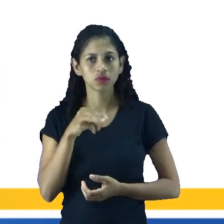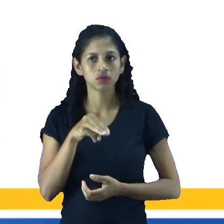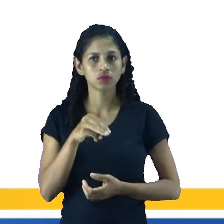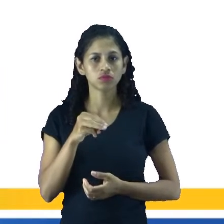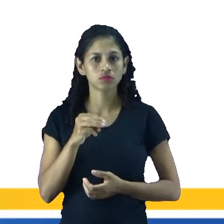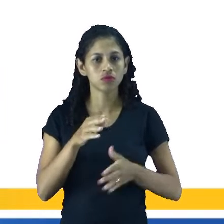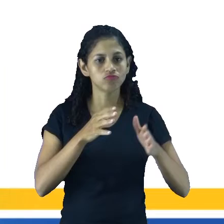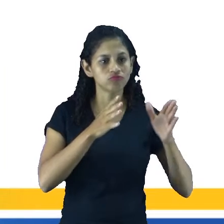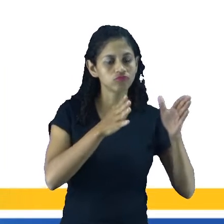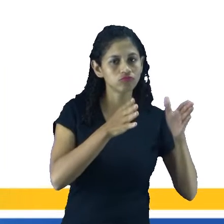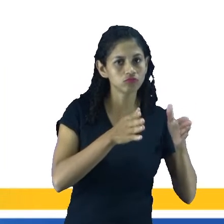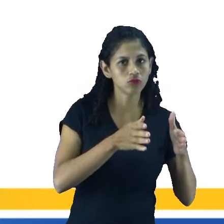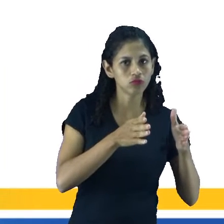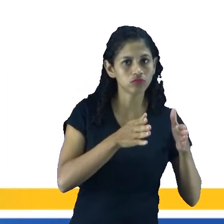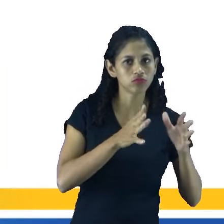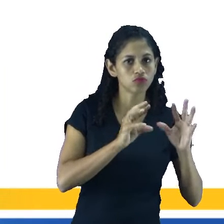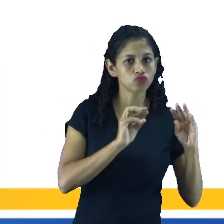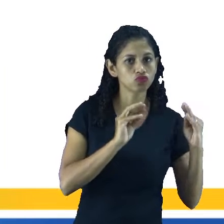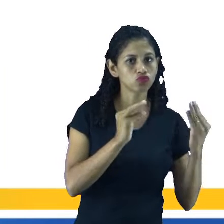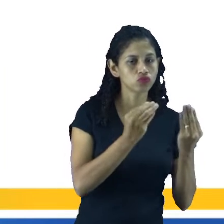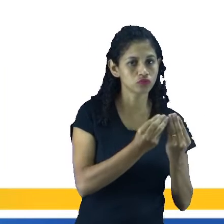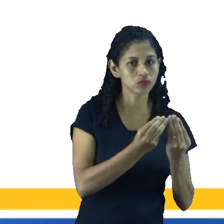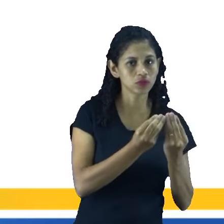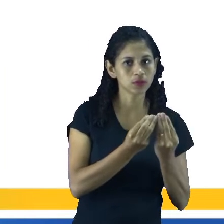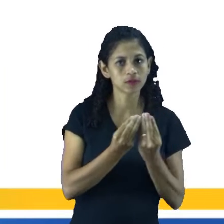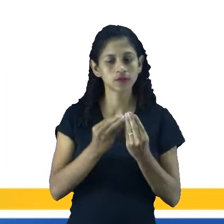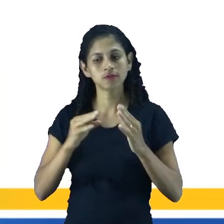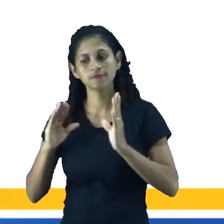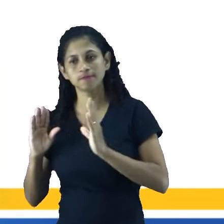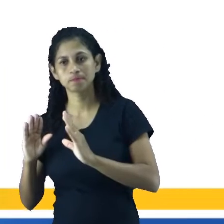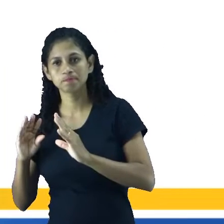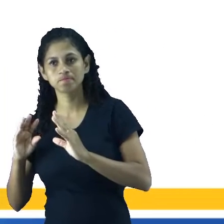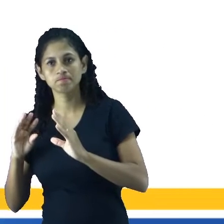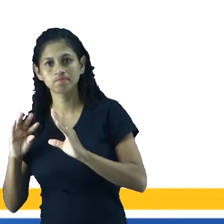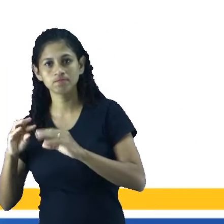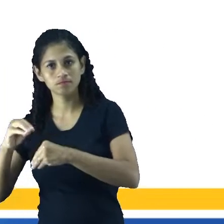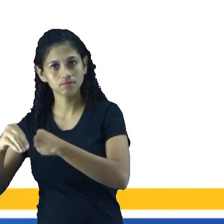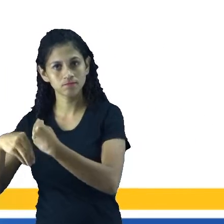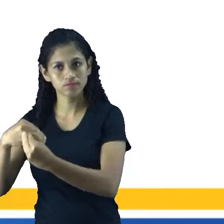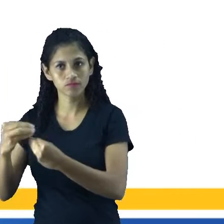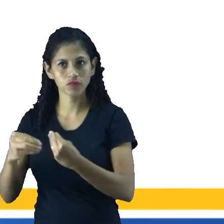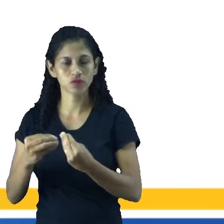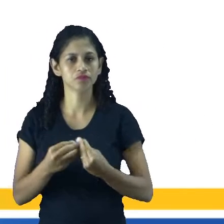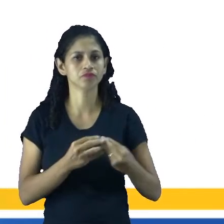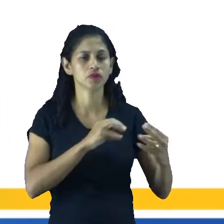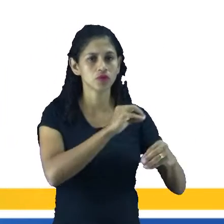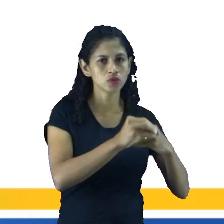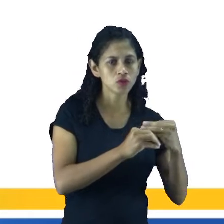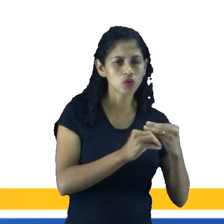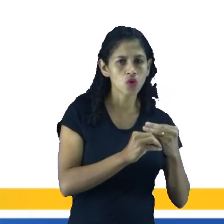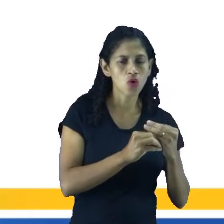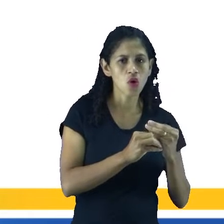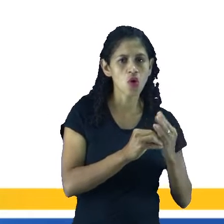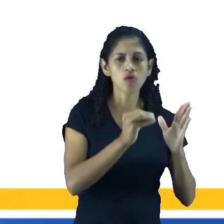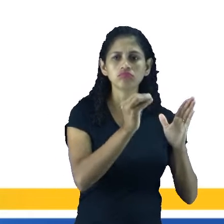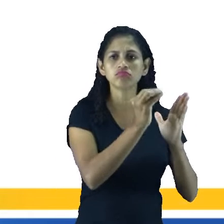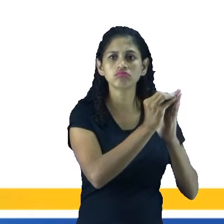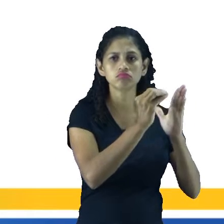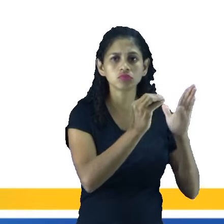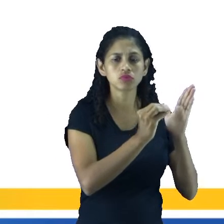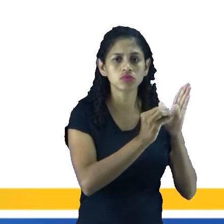tem substâncias e vamos ter também misturas. As substâncias podem ser classificadas em